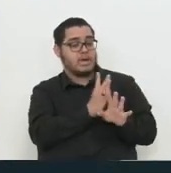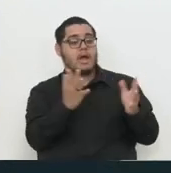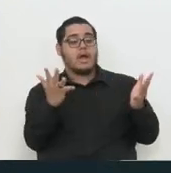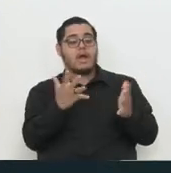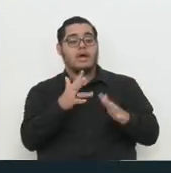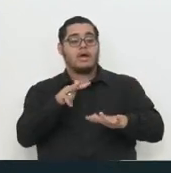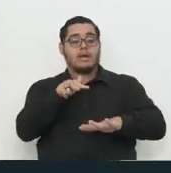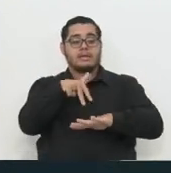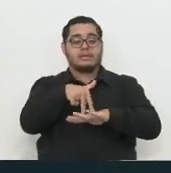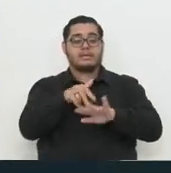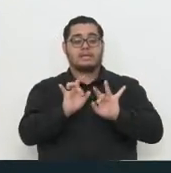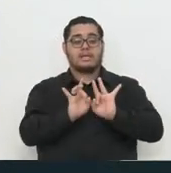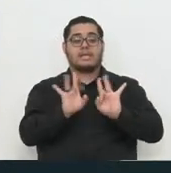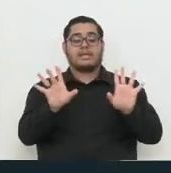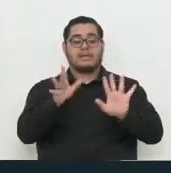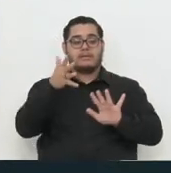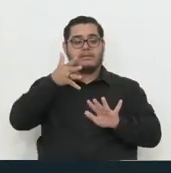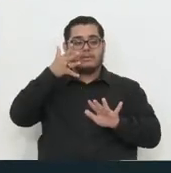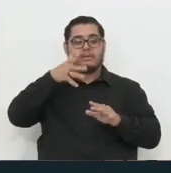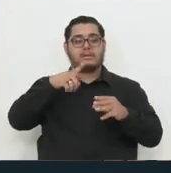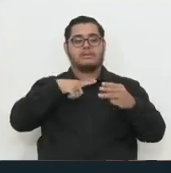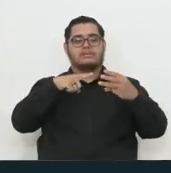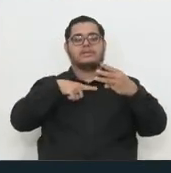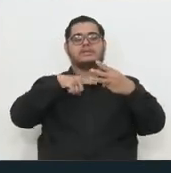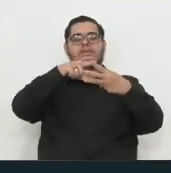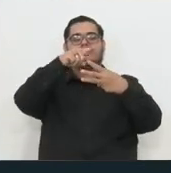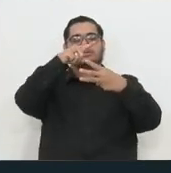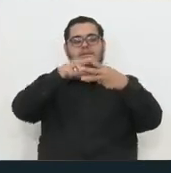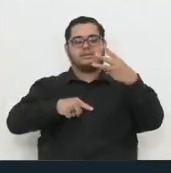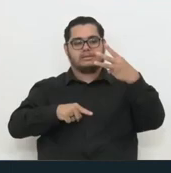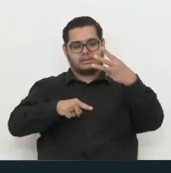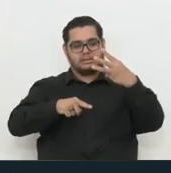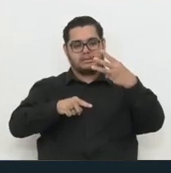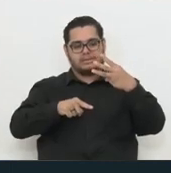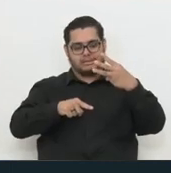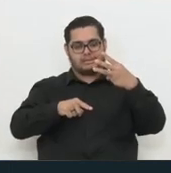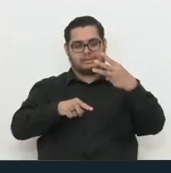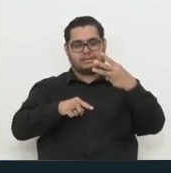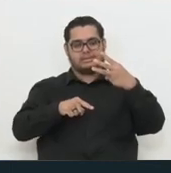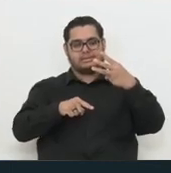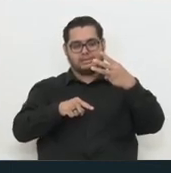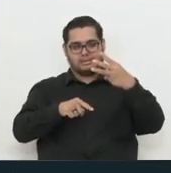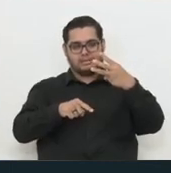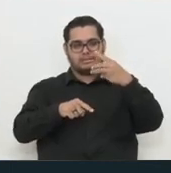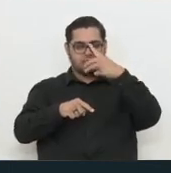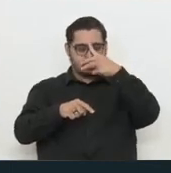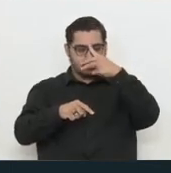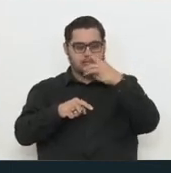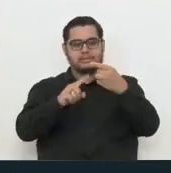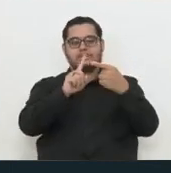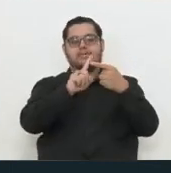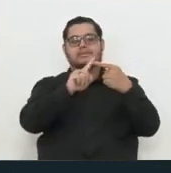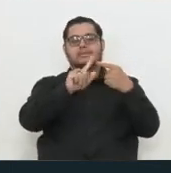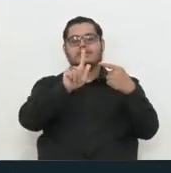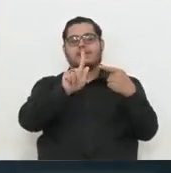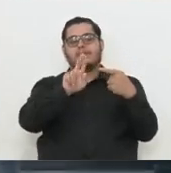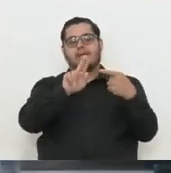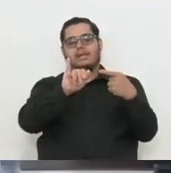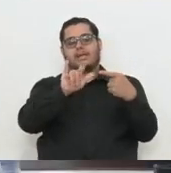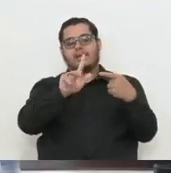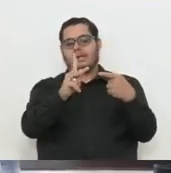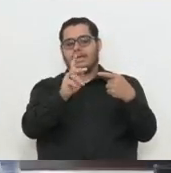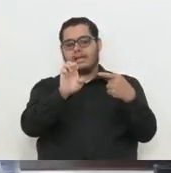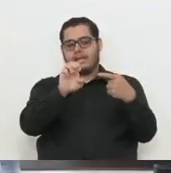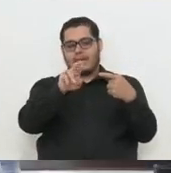onde temos três oradores escritos com a palavra o senhor Guilherme Teixeira Cavalcante